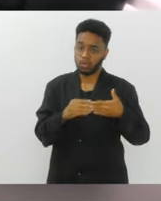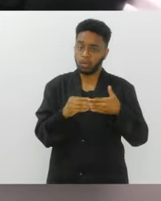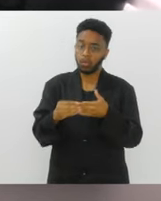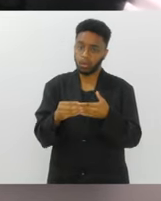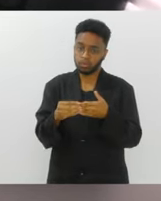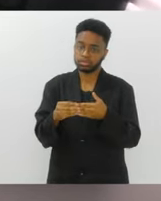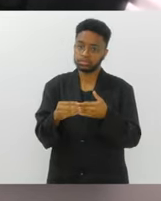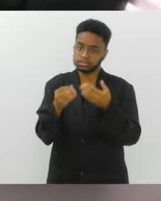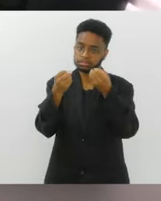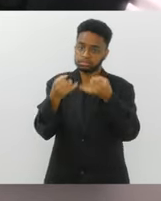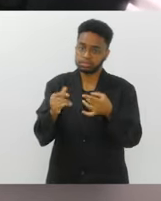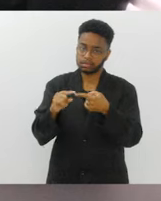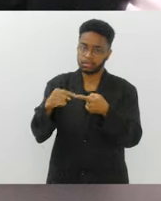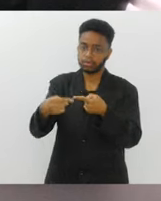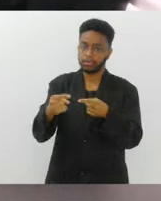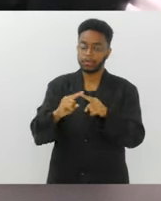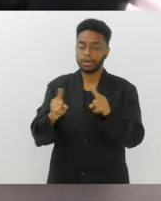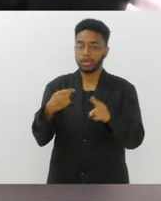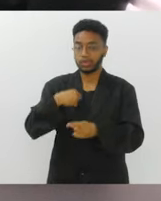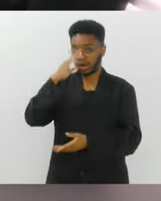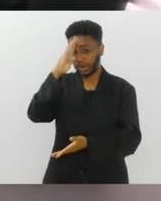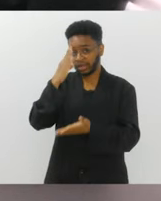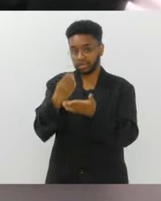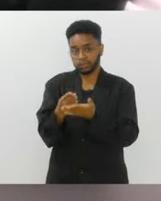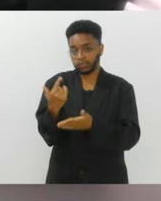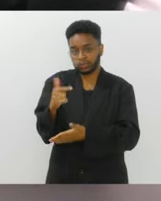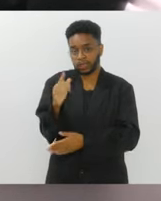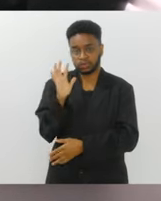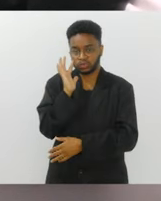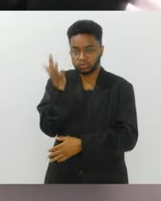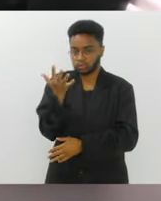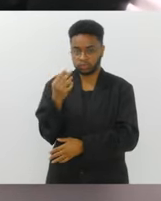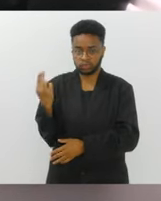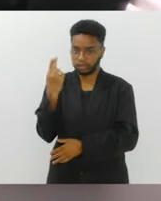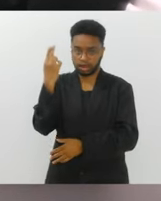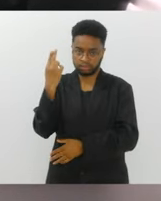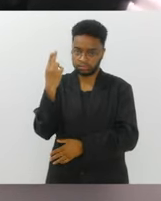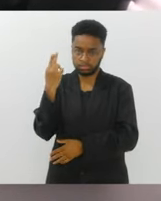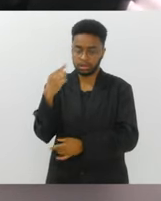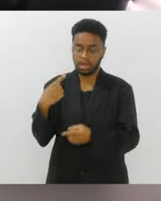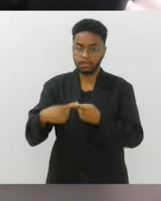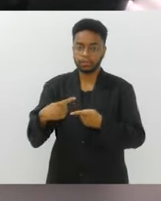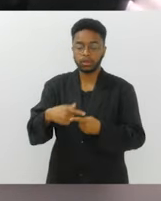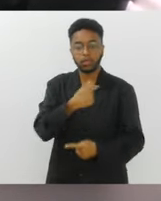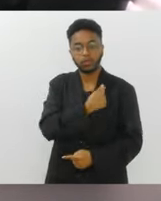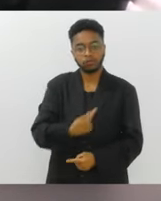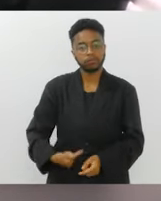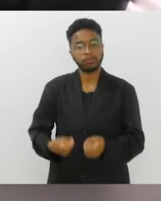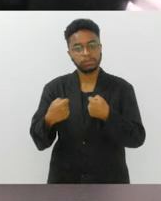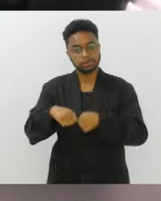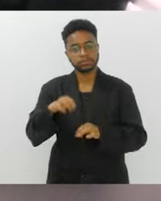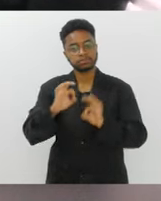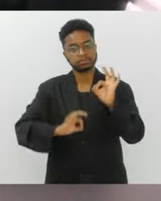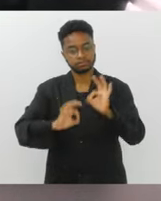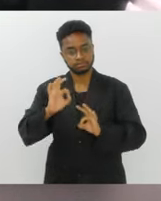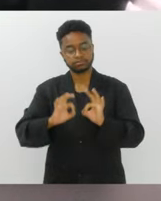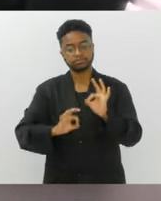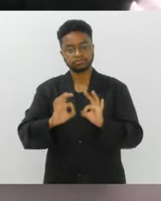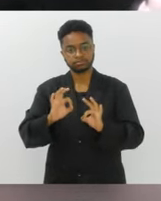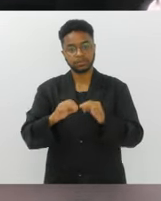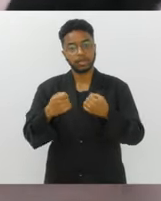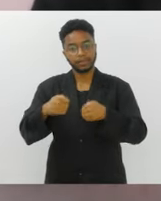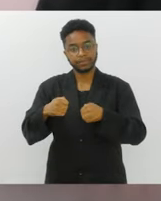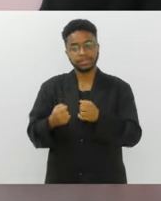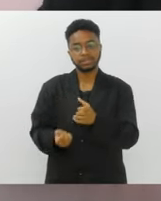seguir. Mas eu acho que isso não tem mais solução. O governo tem que se preparar,